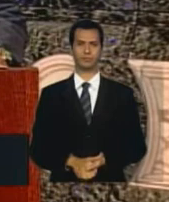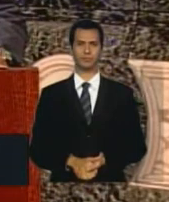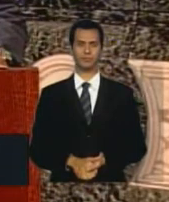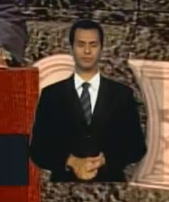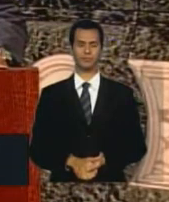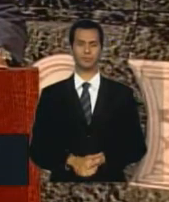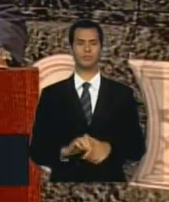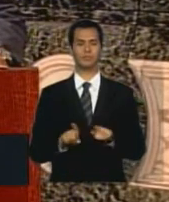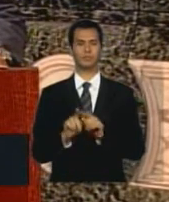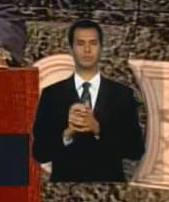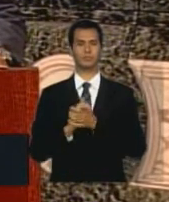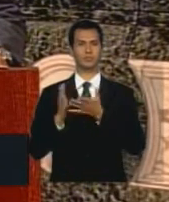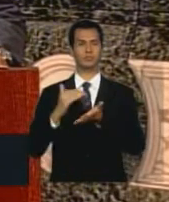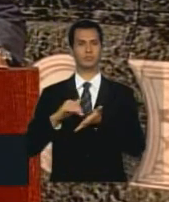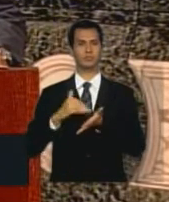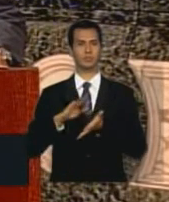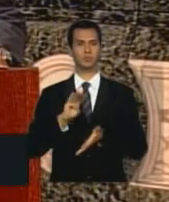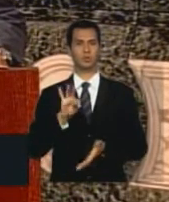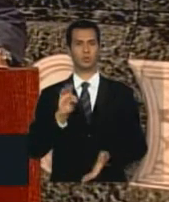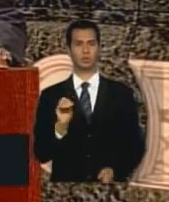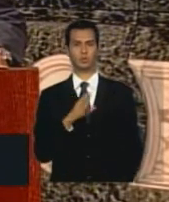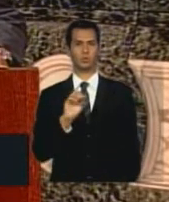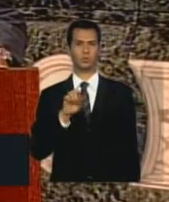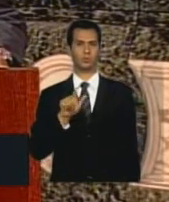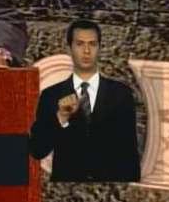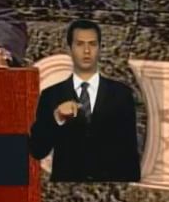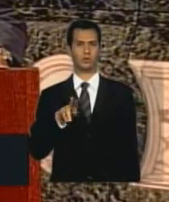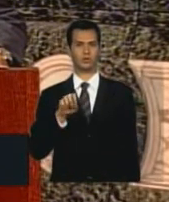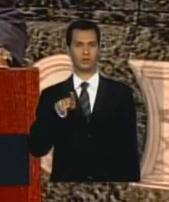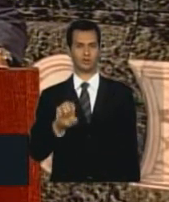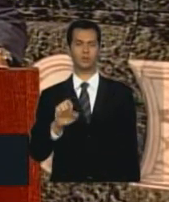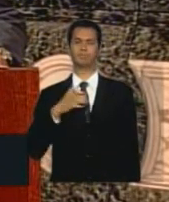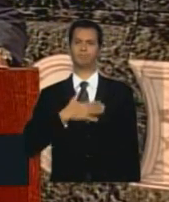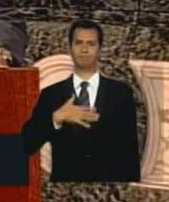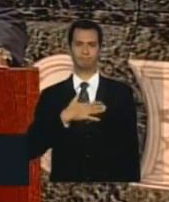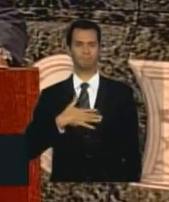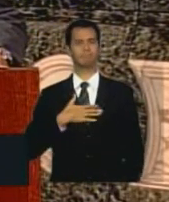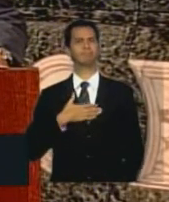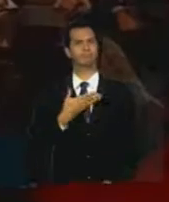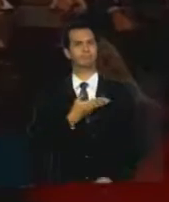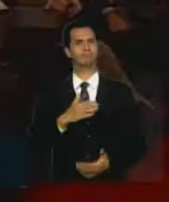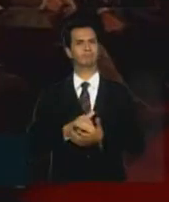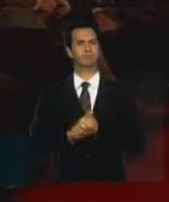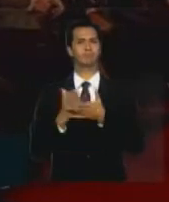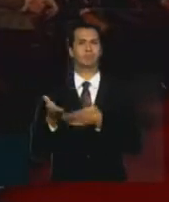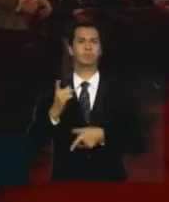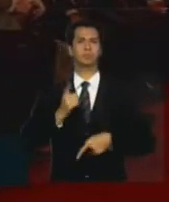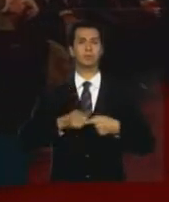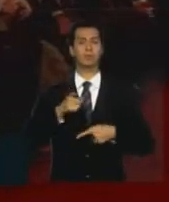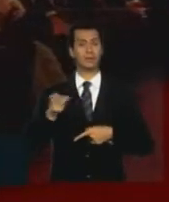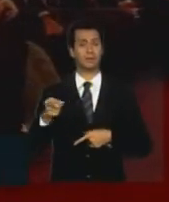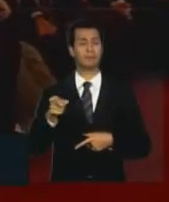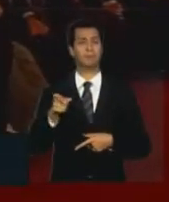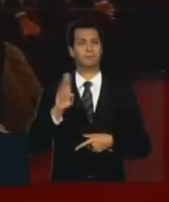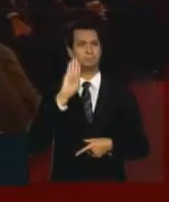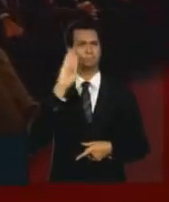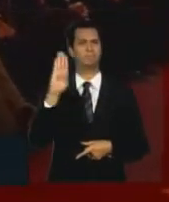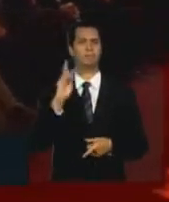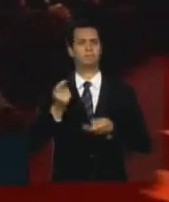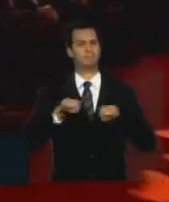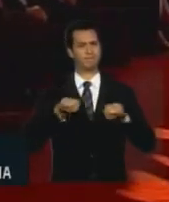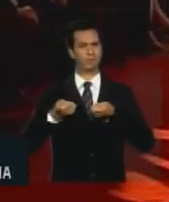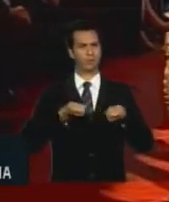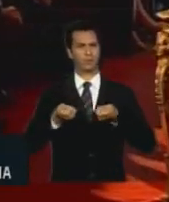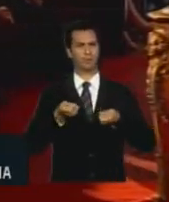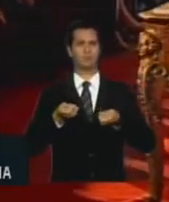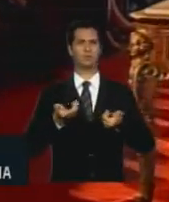Secretário Beto Albuquerque, a quem eu saúdo fraternalmente, secretário diretamente envolvido nesta